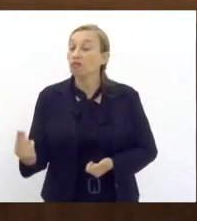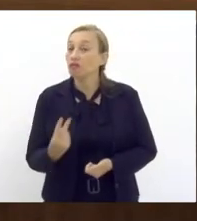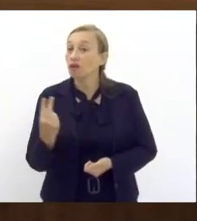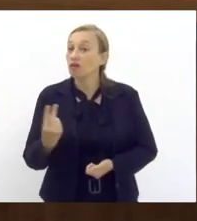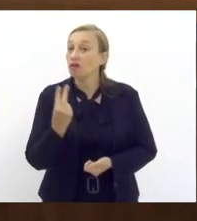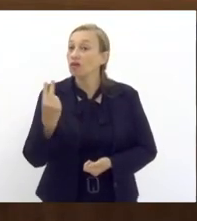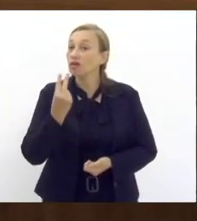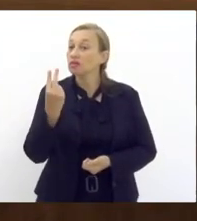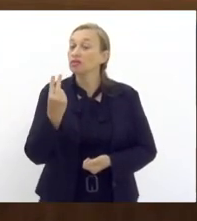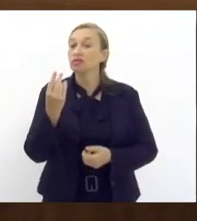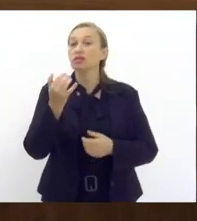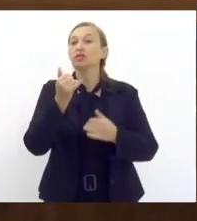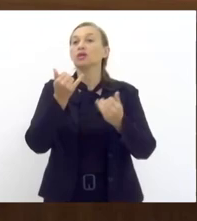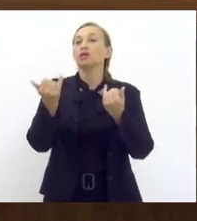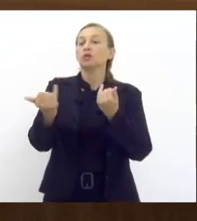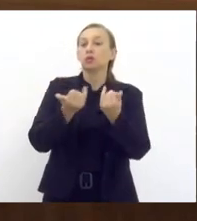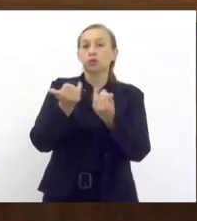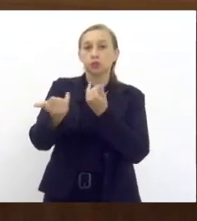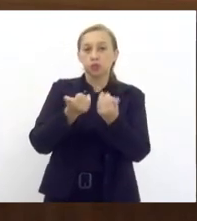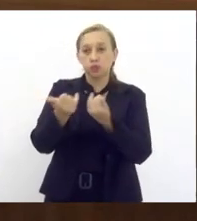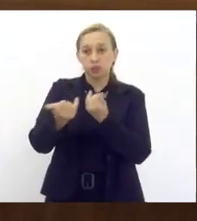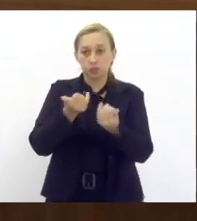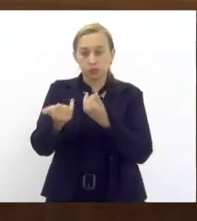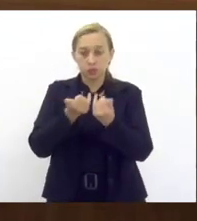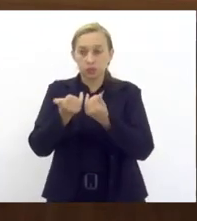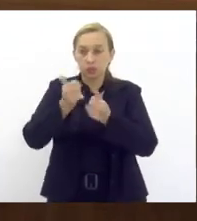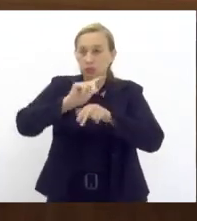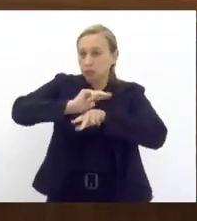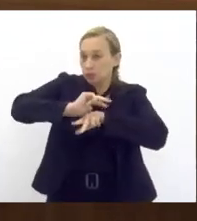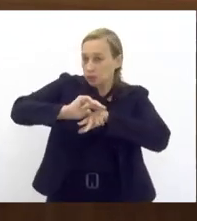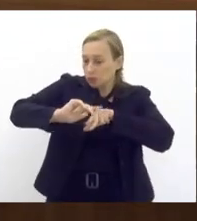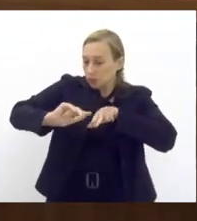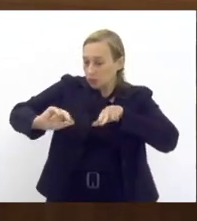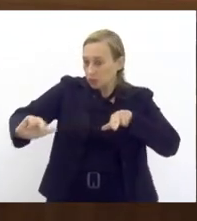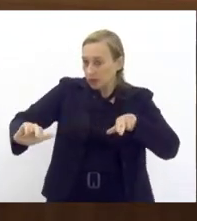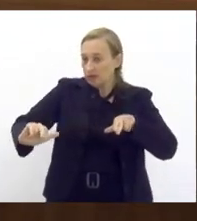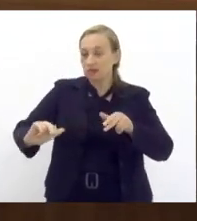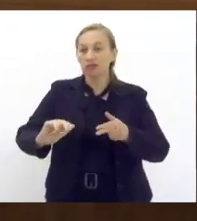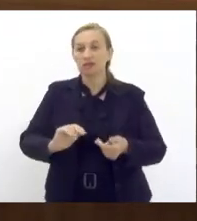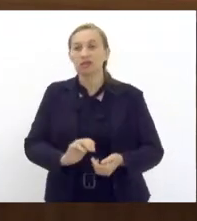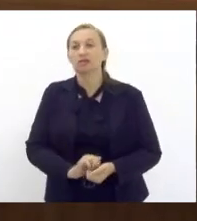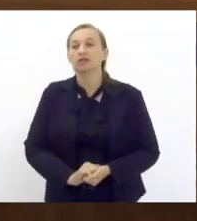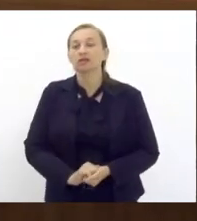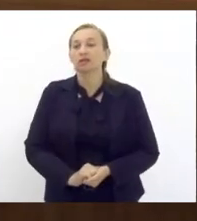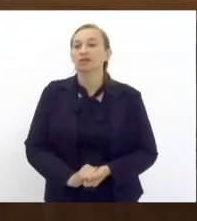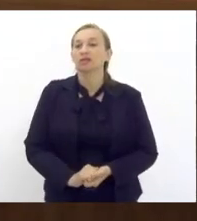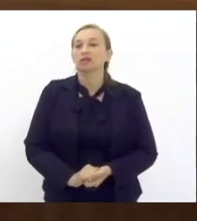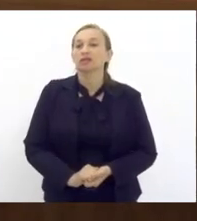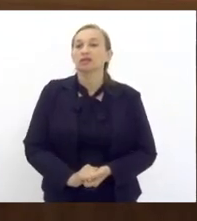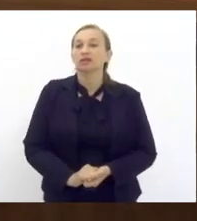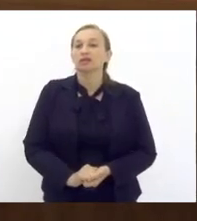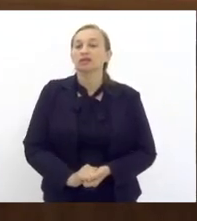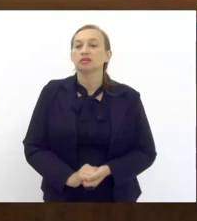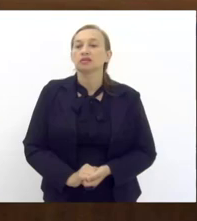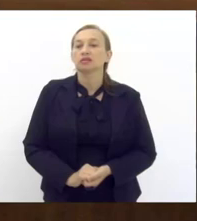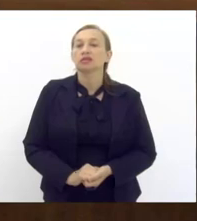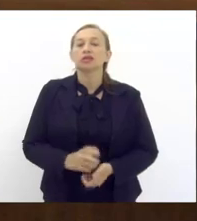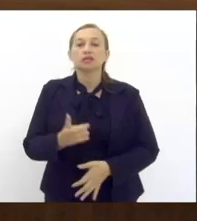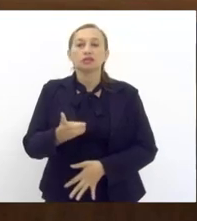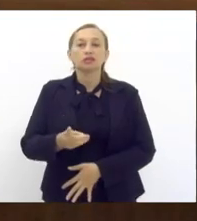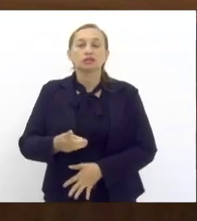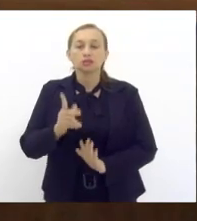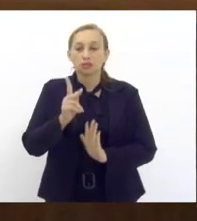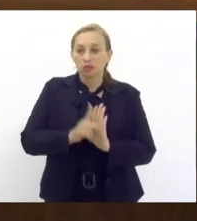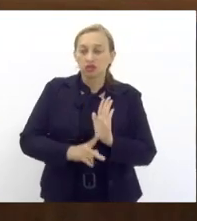valorizar as informações acerca das diversas denominações que traz o projeto da